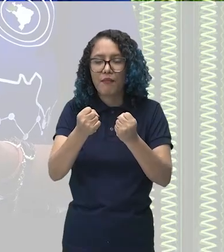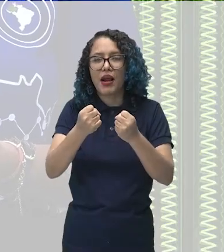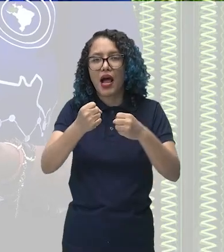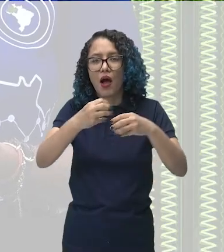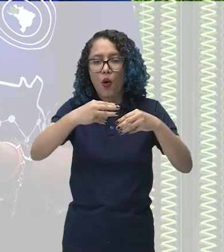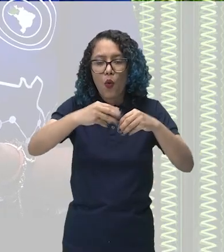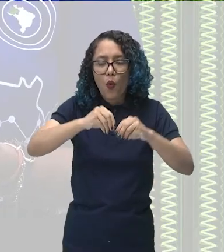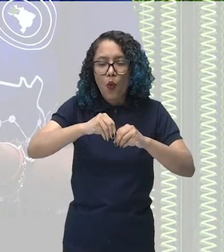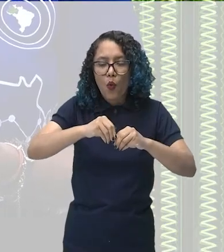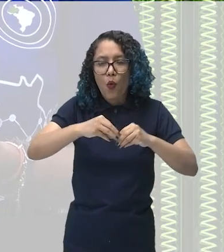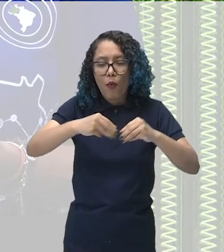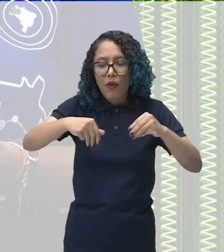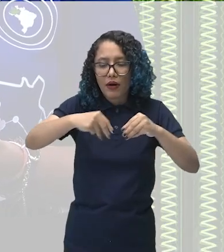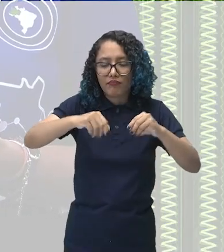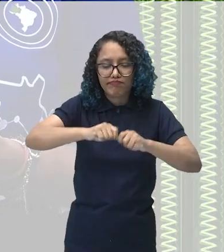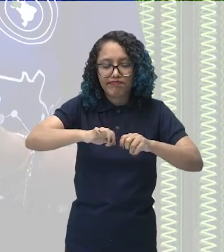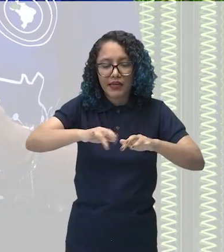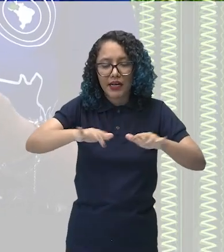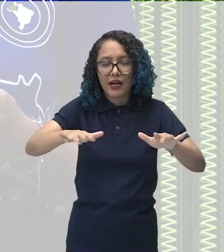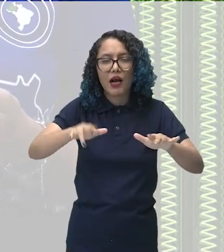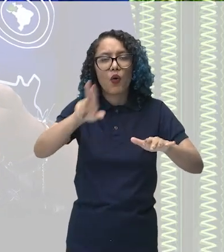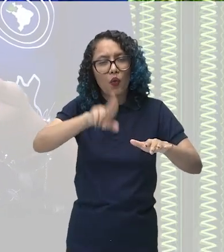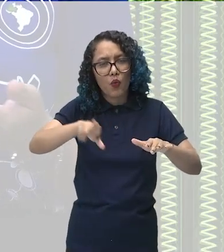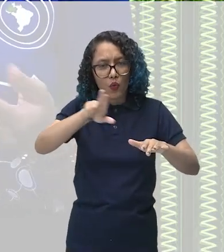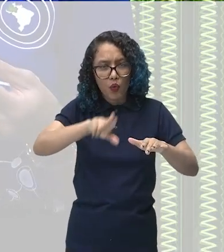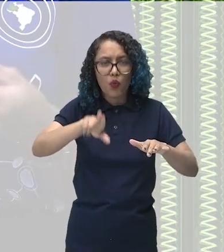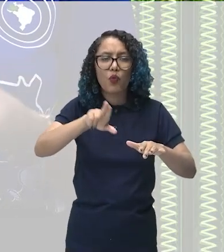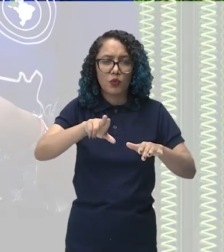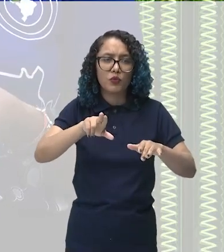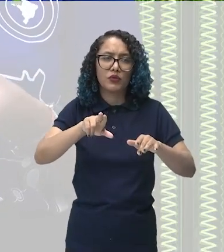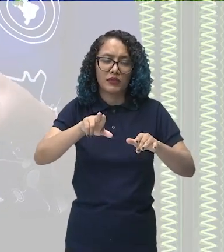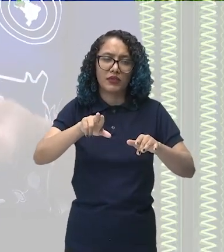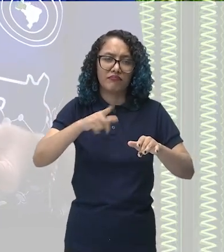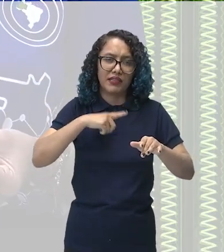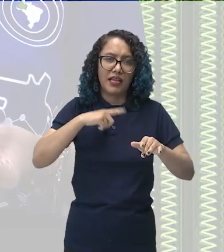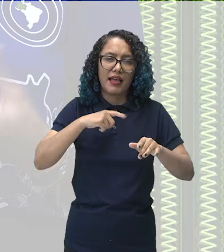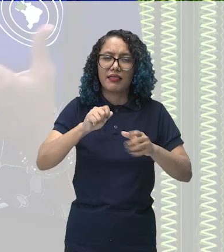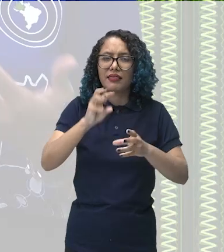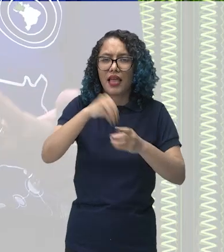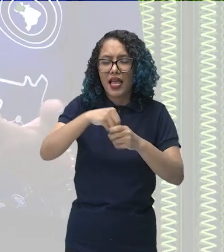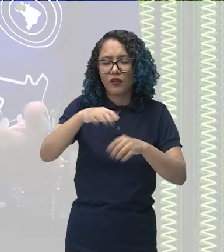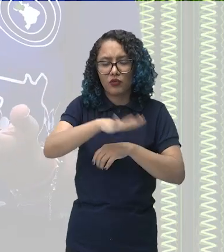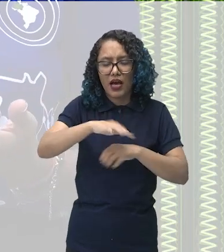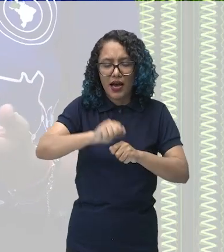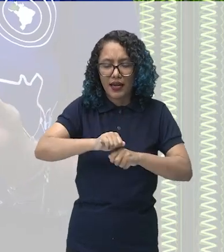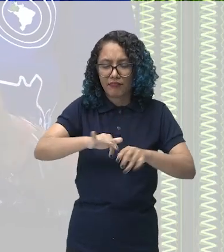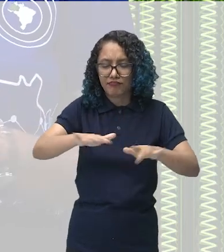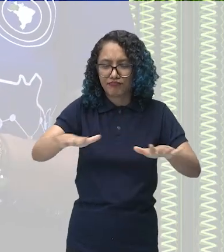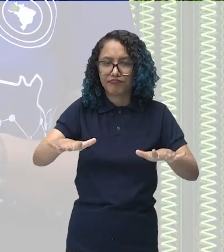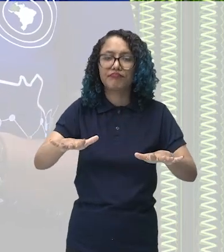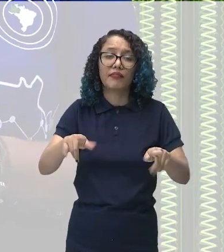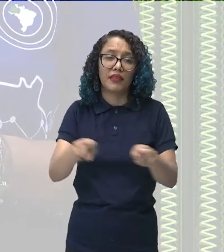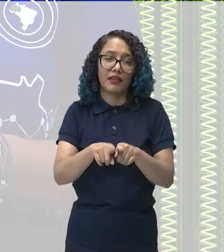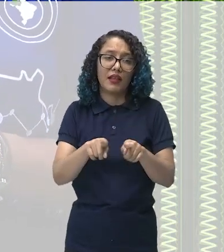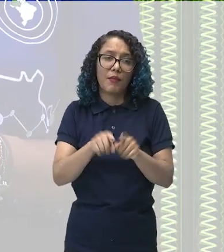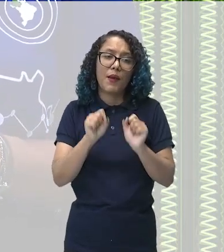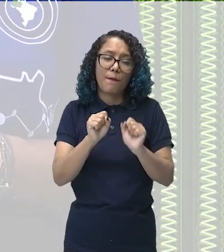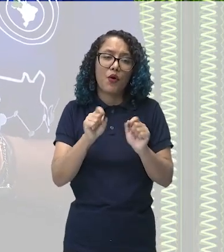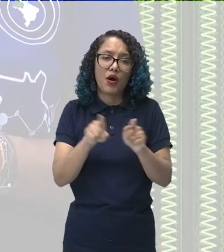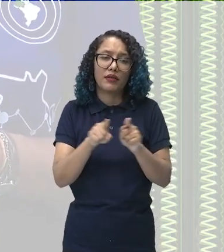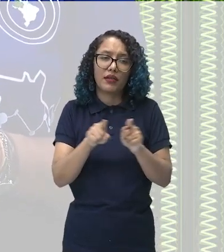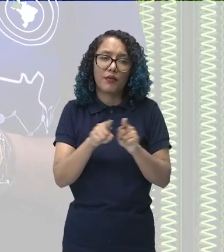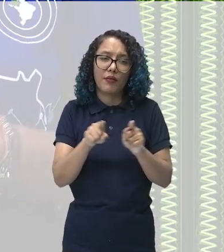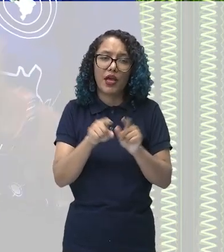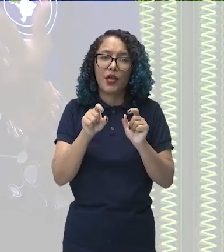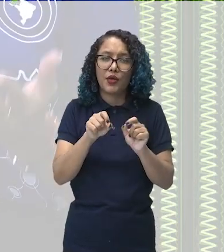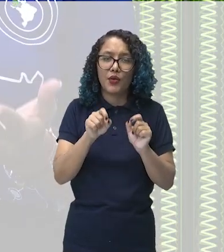aquele espaço rochoso e também podem, então, ser um sustento para os ecossistemas terrestres.